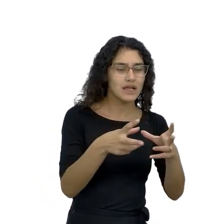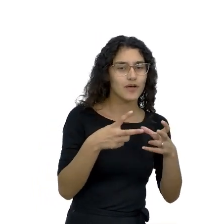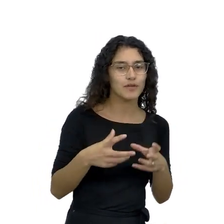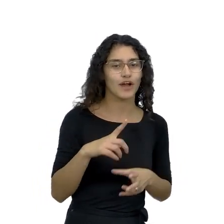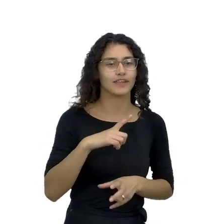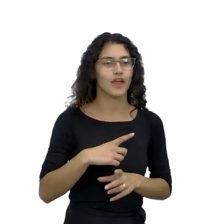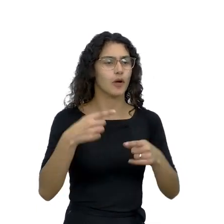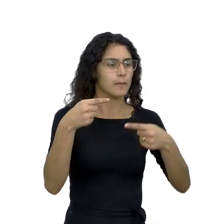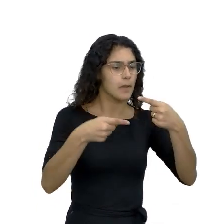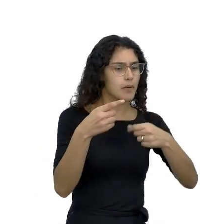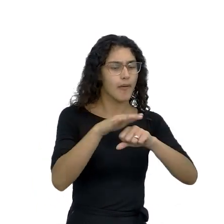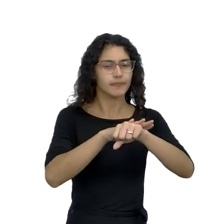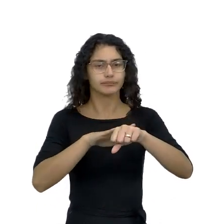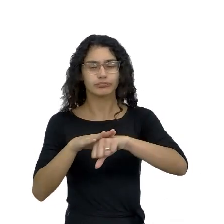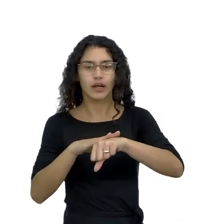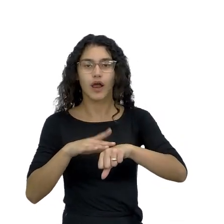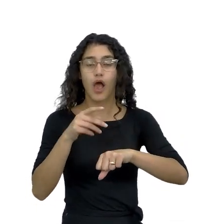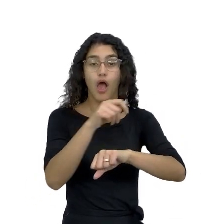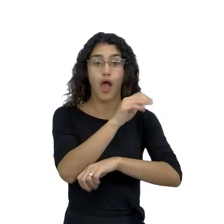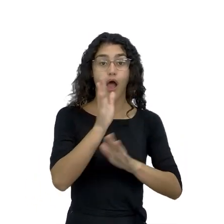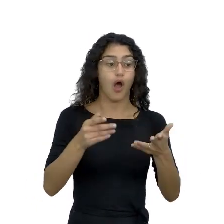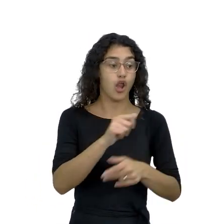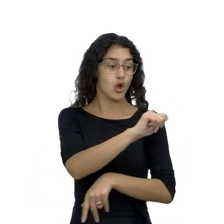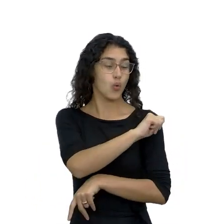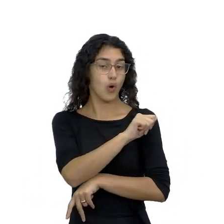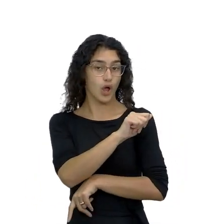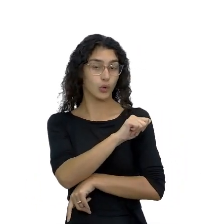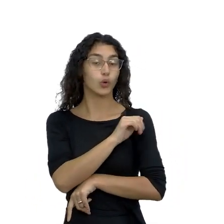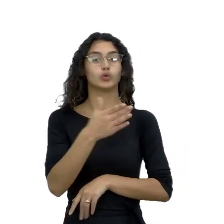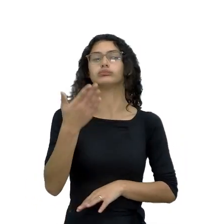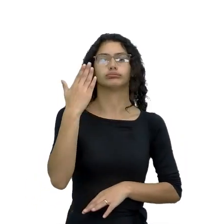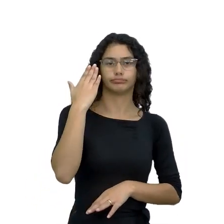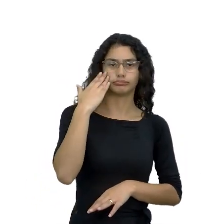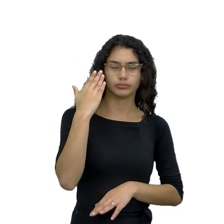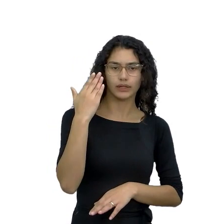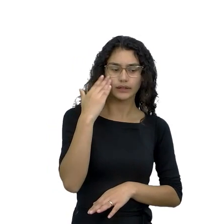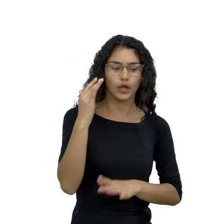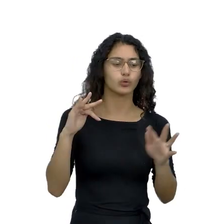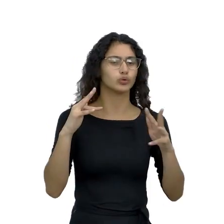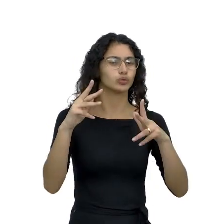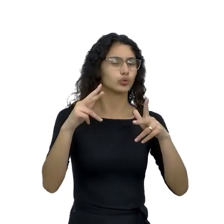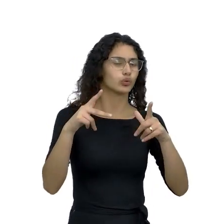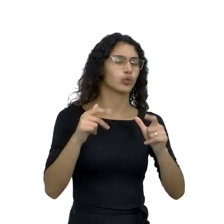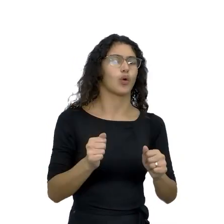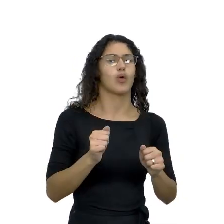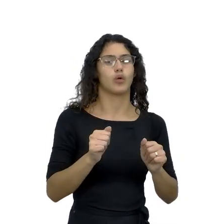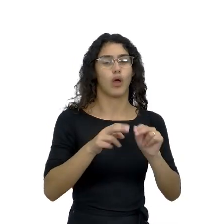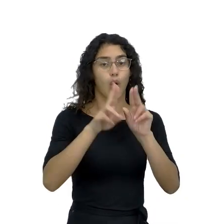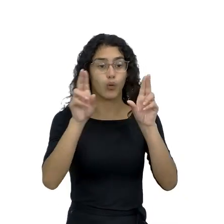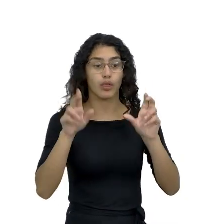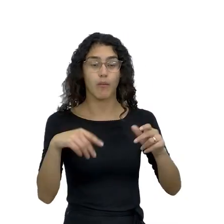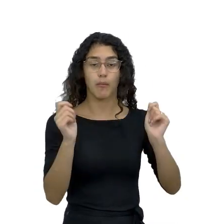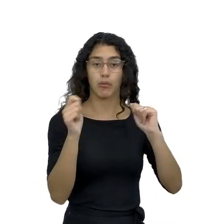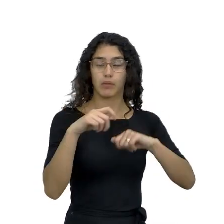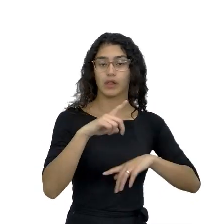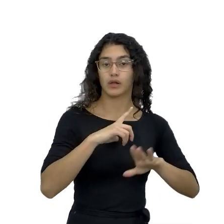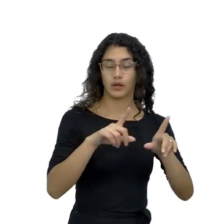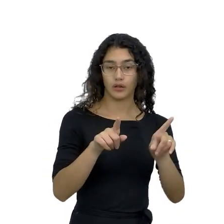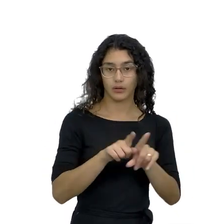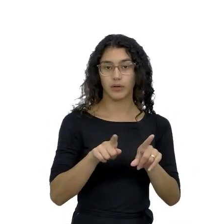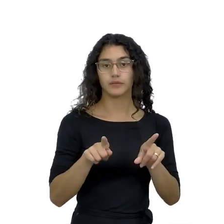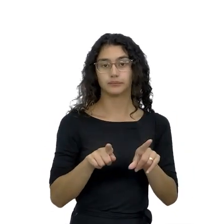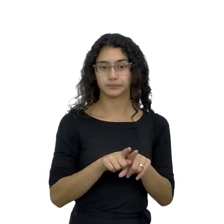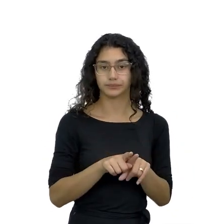gostinho, discutimos, esse aluno está imerso em todas as